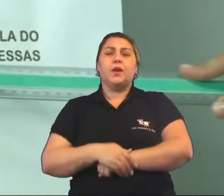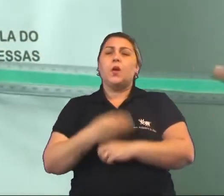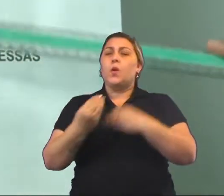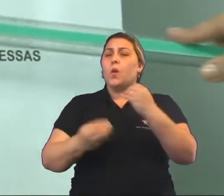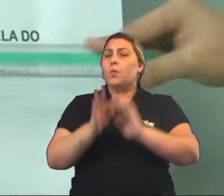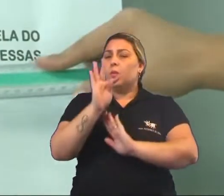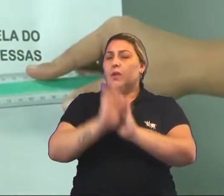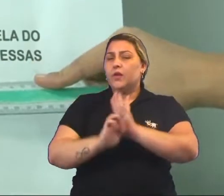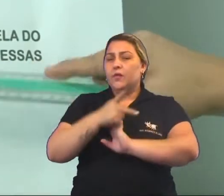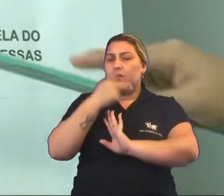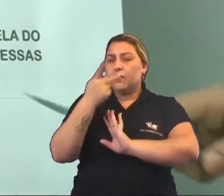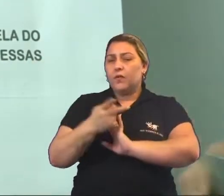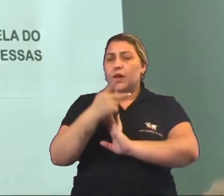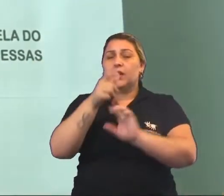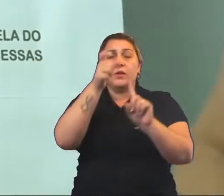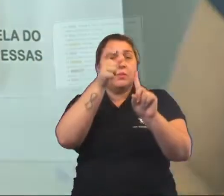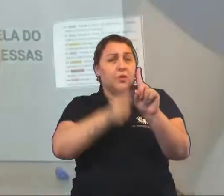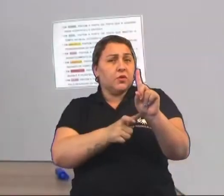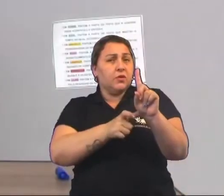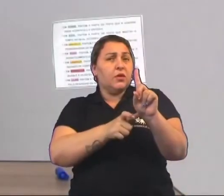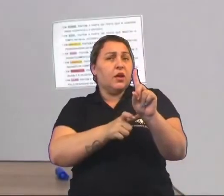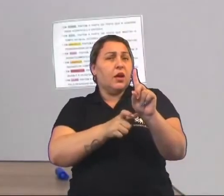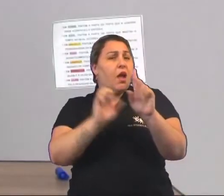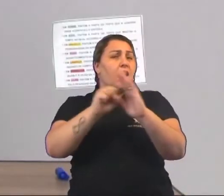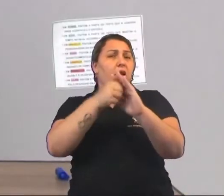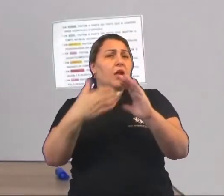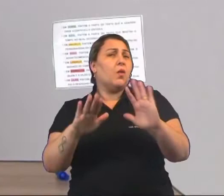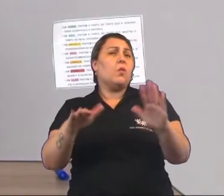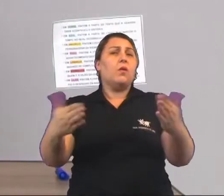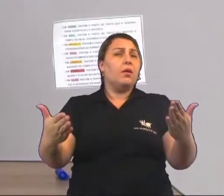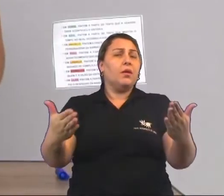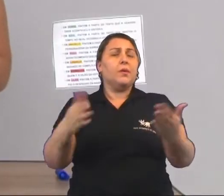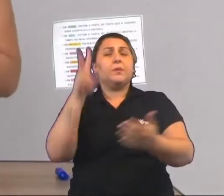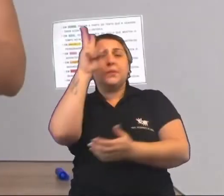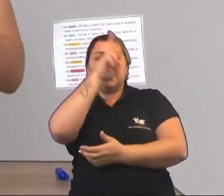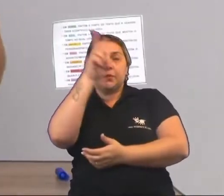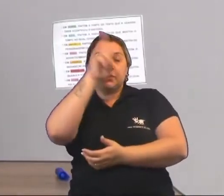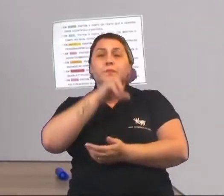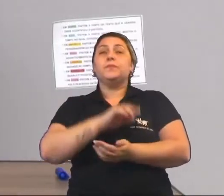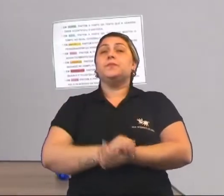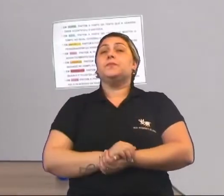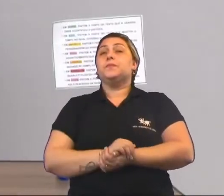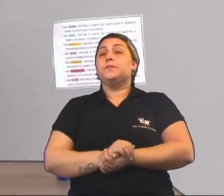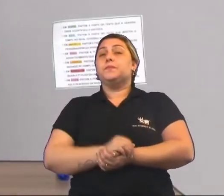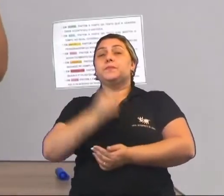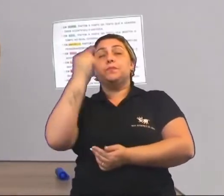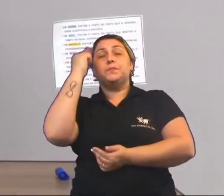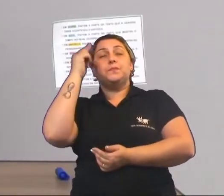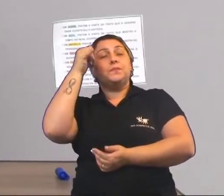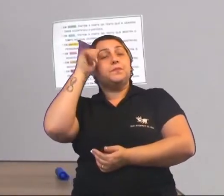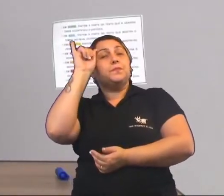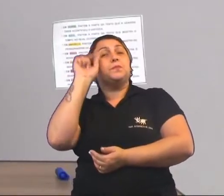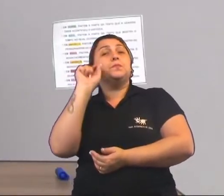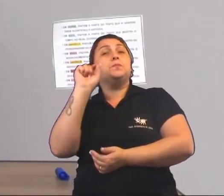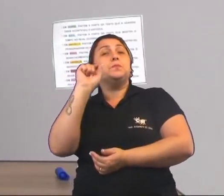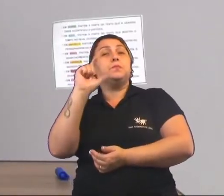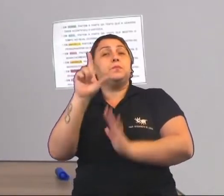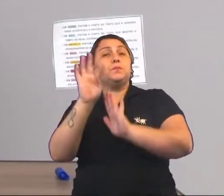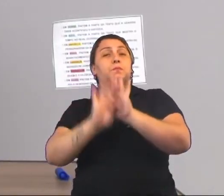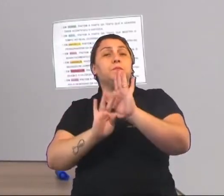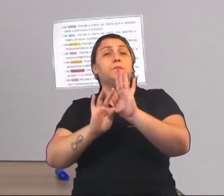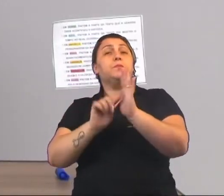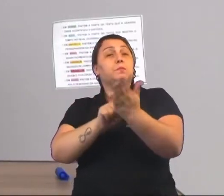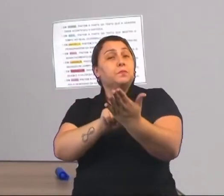Como o texto diz que essas personagens são? Então, olha só, turminha, vamos relembrar aqui. Quando nós pensamos no boi, o que o texto nos